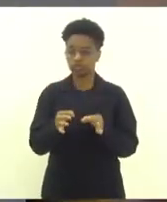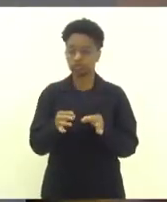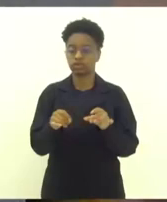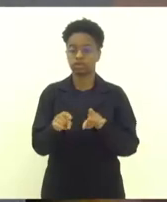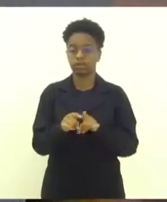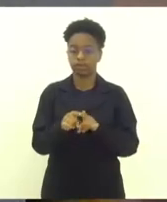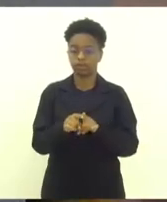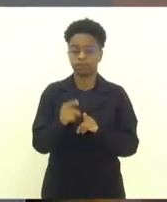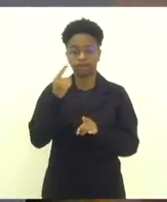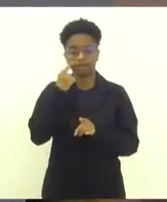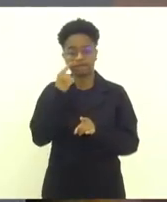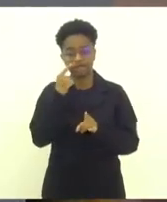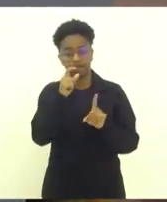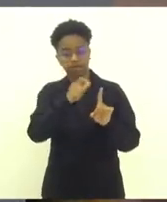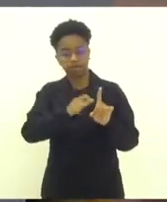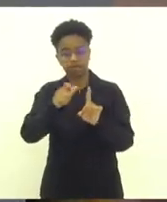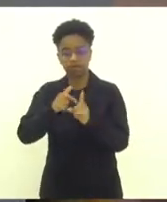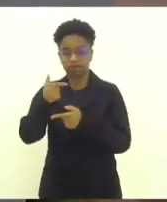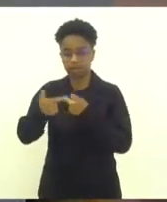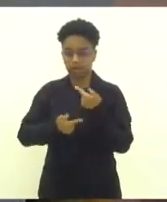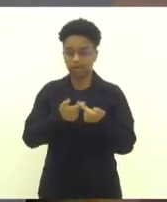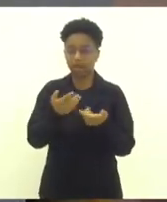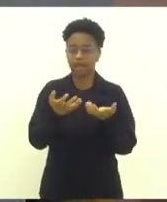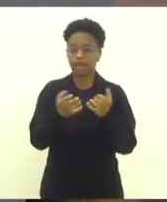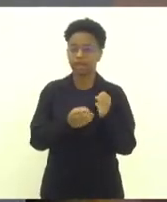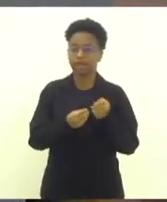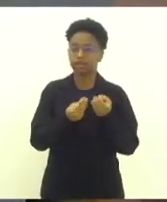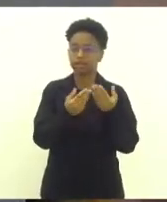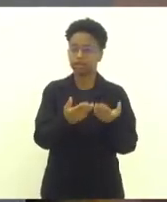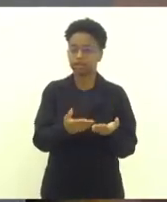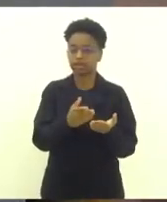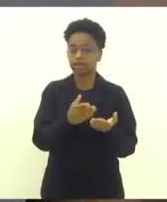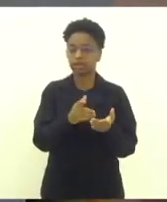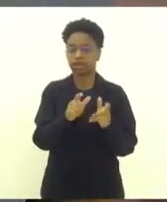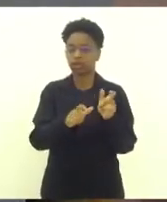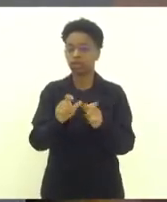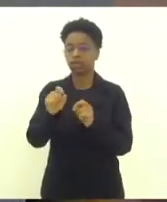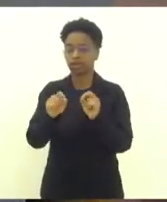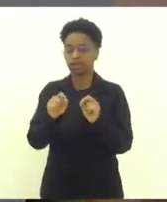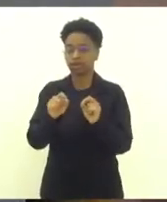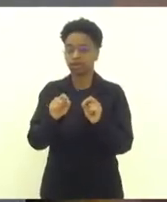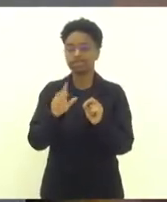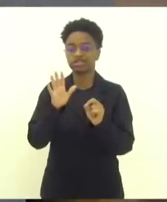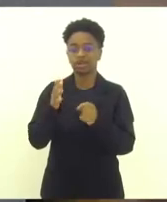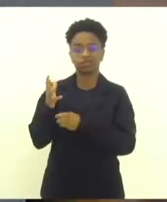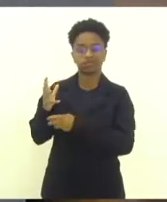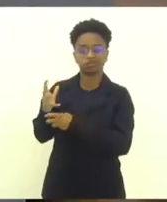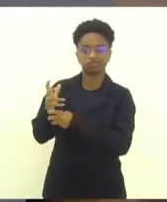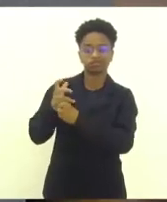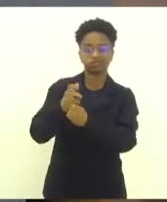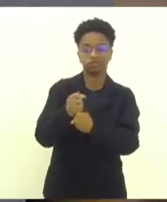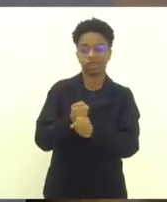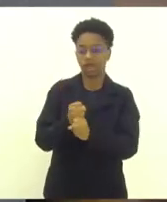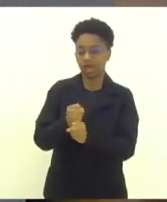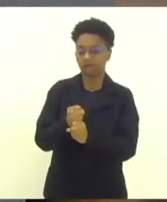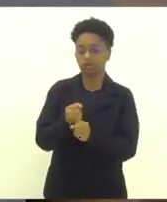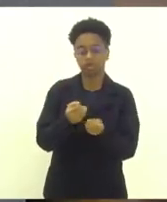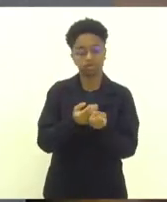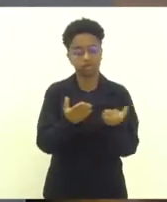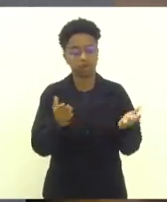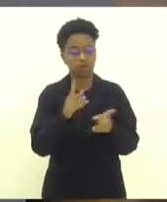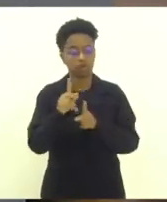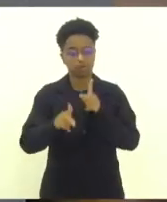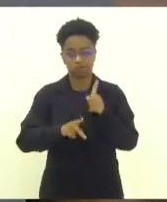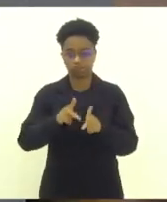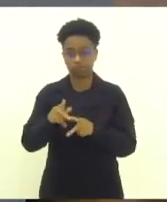virando aos trabalhadores que é garantia Eles apenas o que eles garantiram por toda a vida para todos os